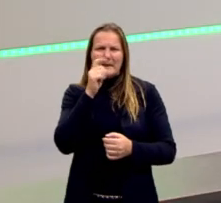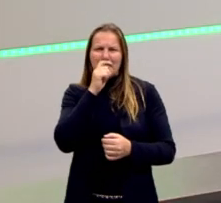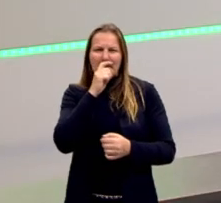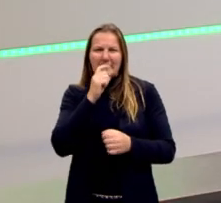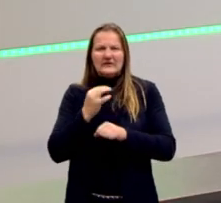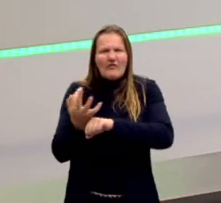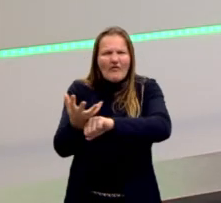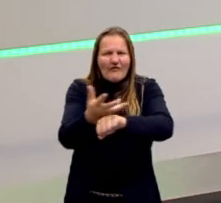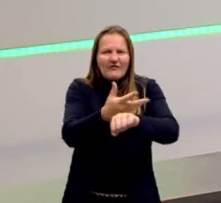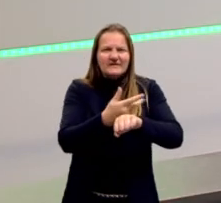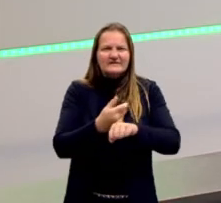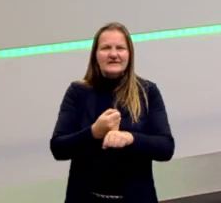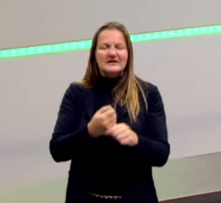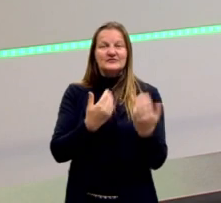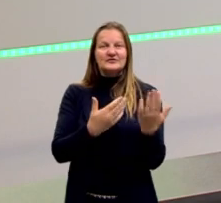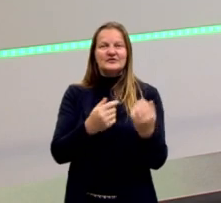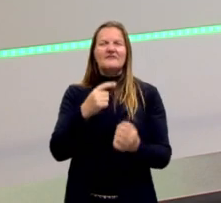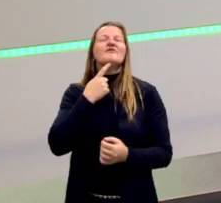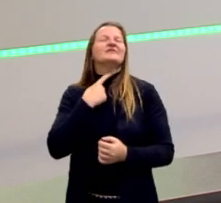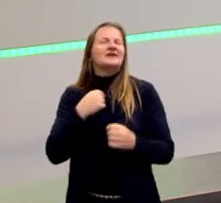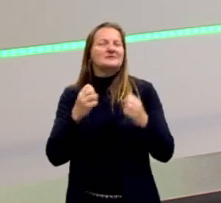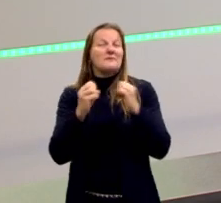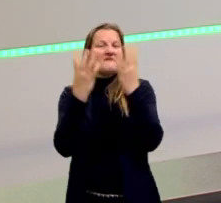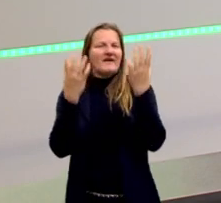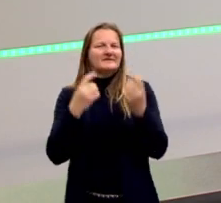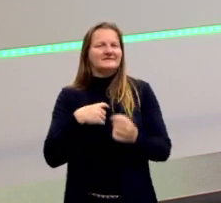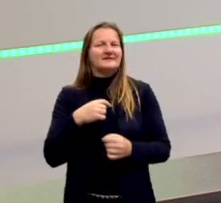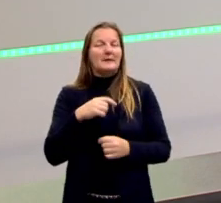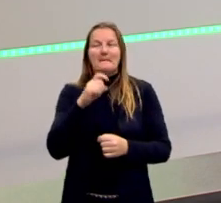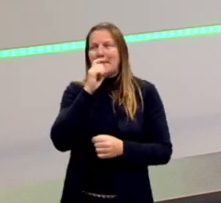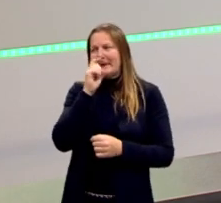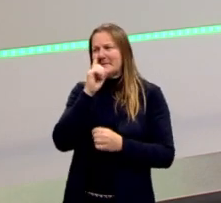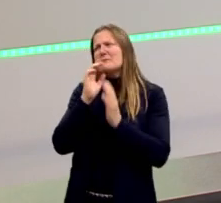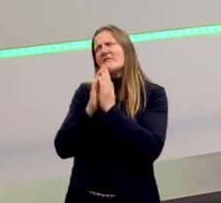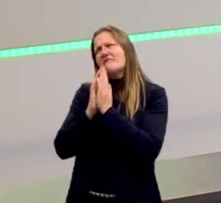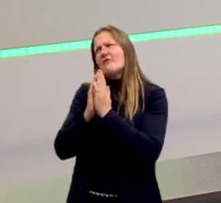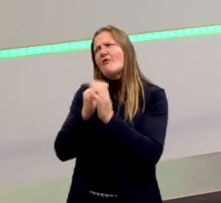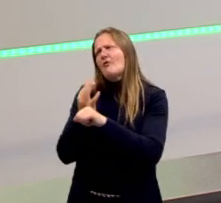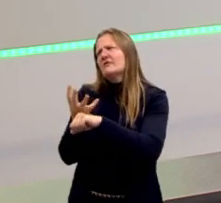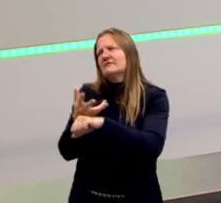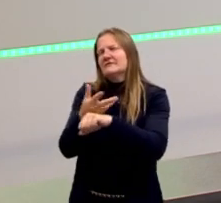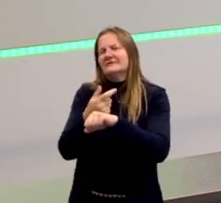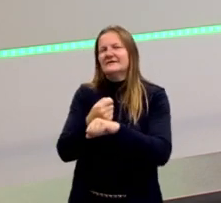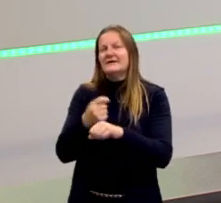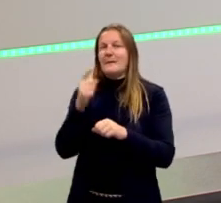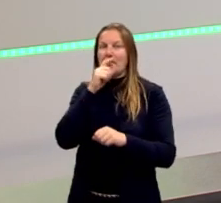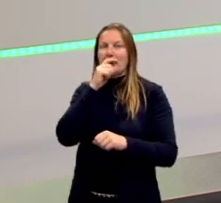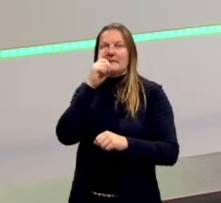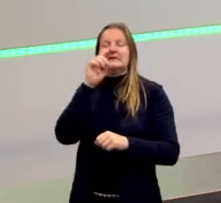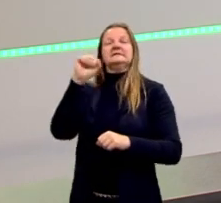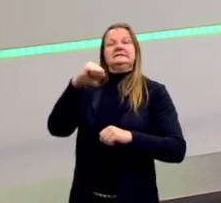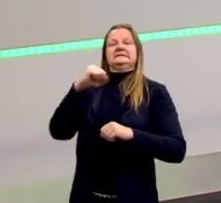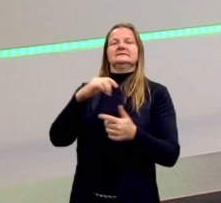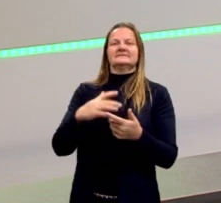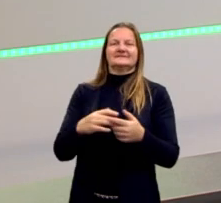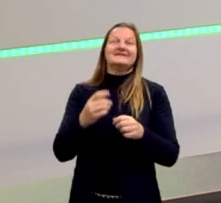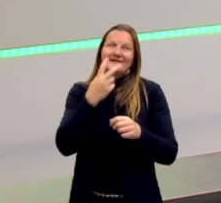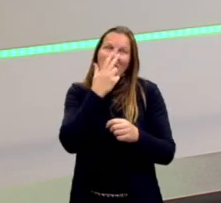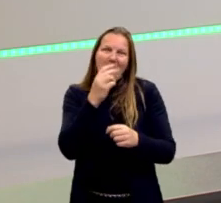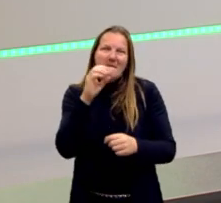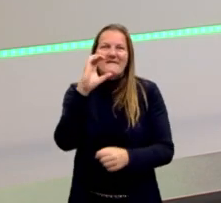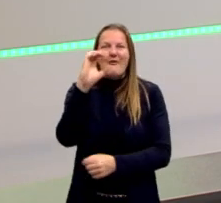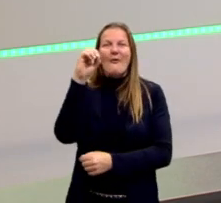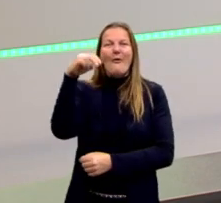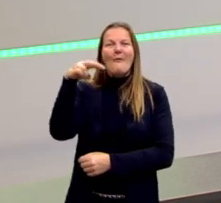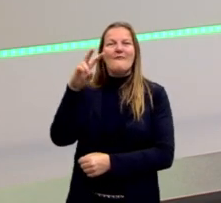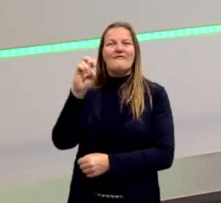pai a liberar vocês para ir em uma festa liberar vocês para ele encontrar os amigos liberar vocês para assistirem